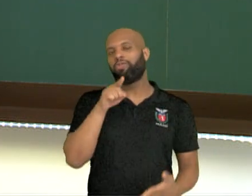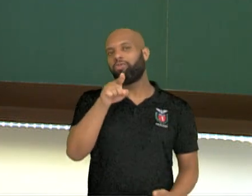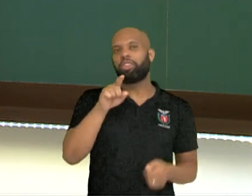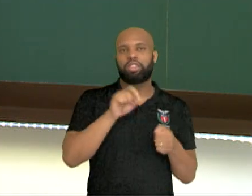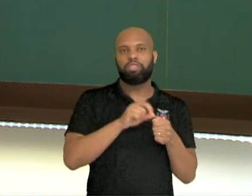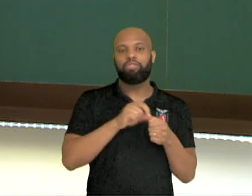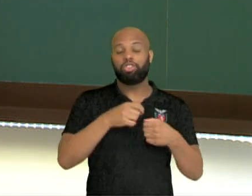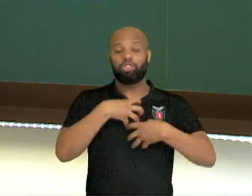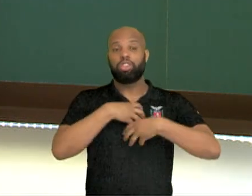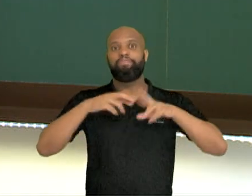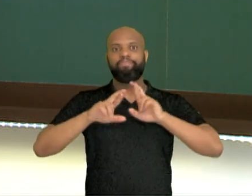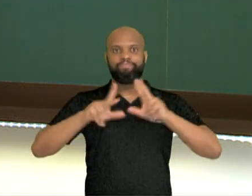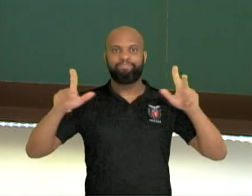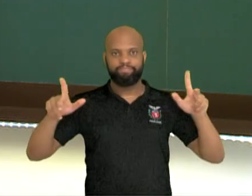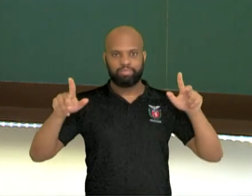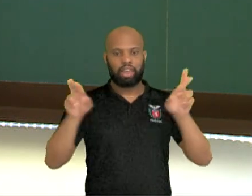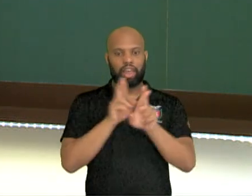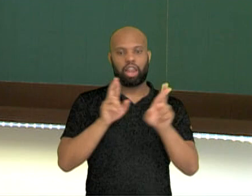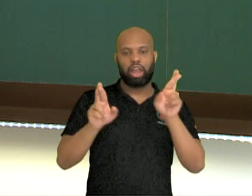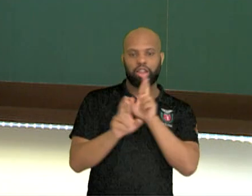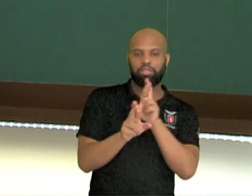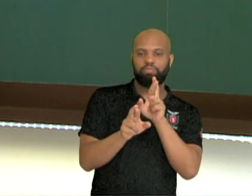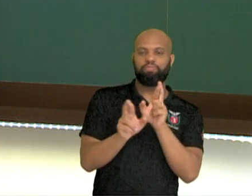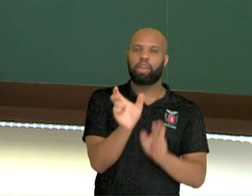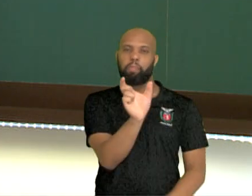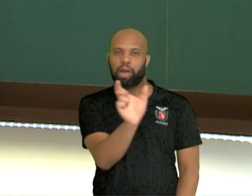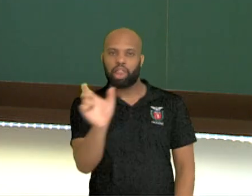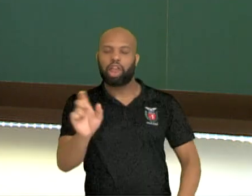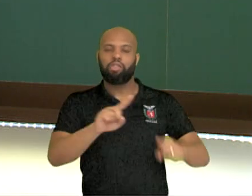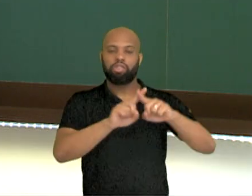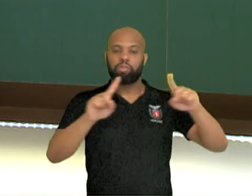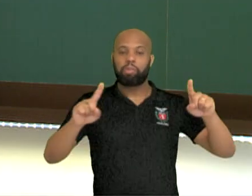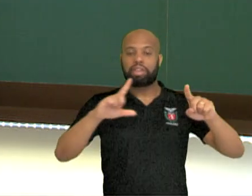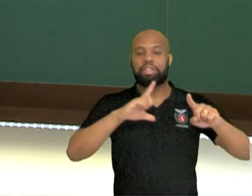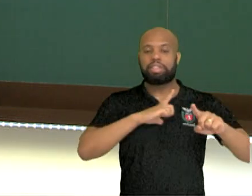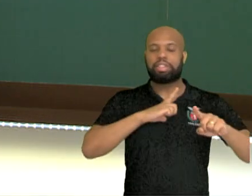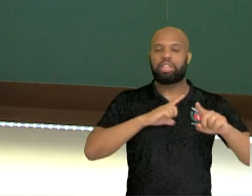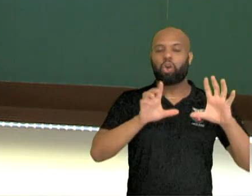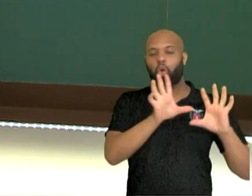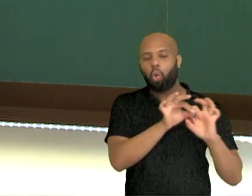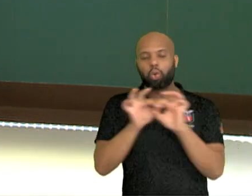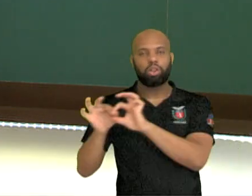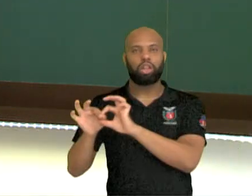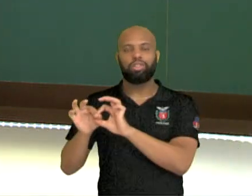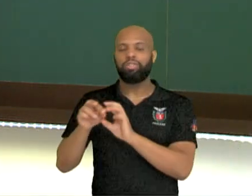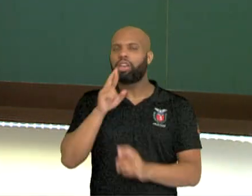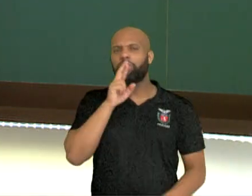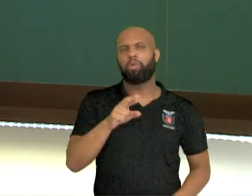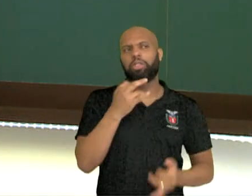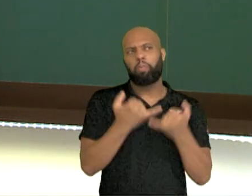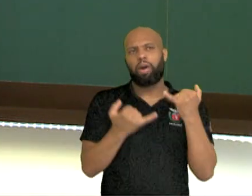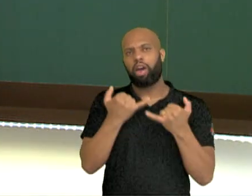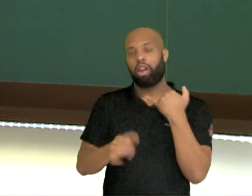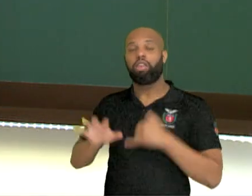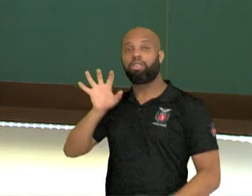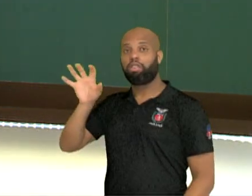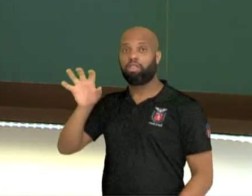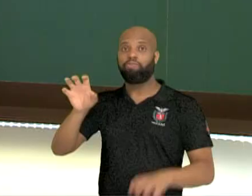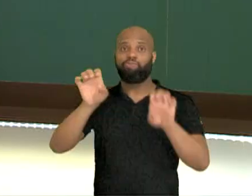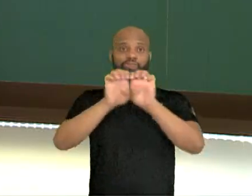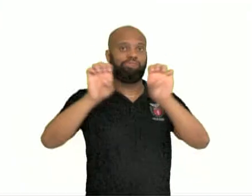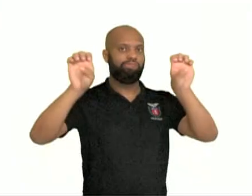maneira um pouco diferente em relação às palavras, né? Mas dentro de um contexto, a resposta correta teria essa estrutura